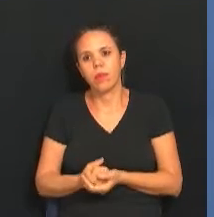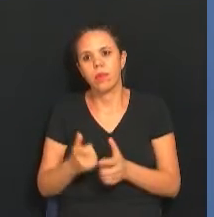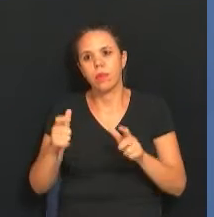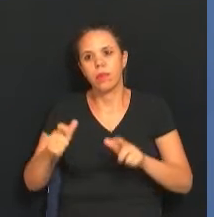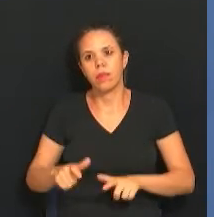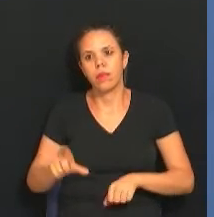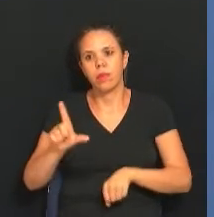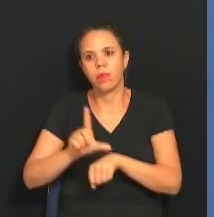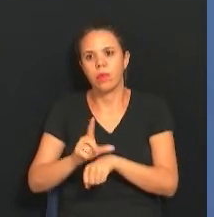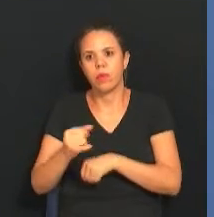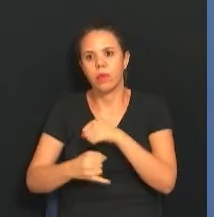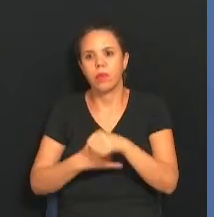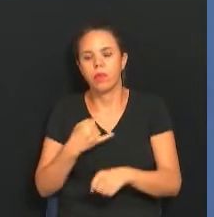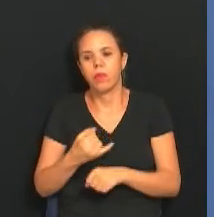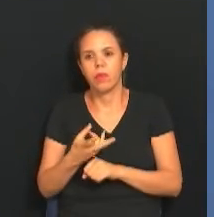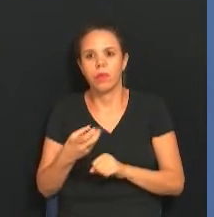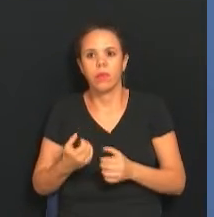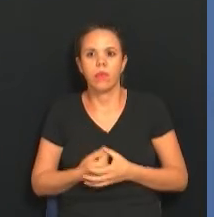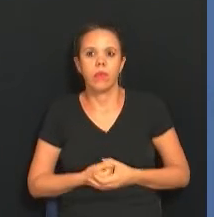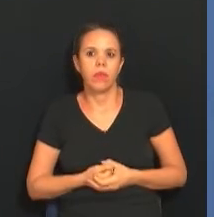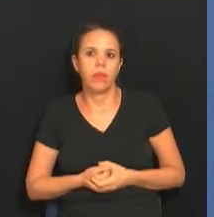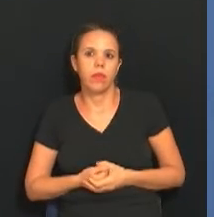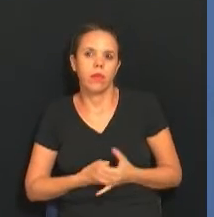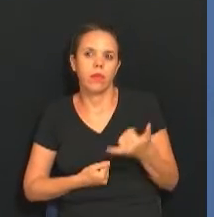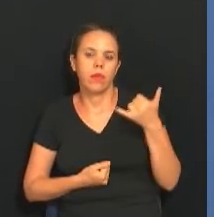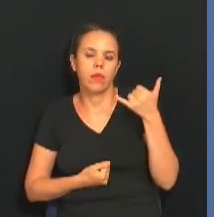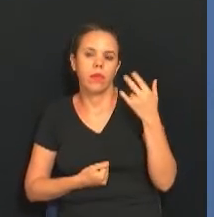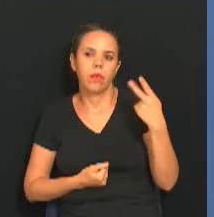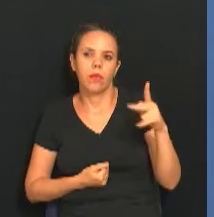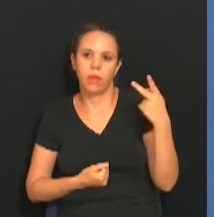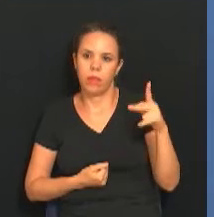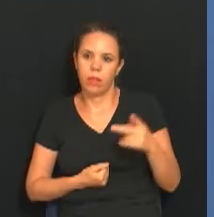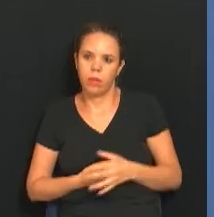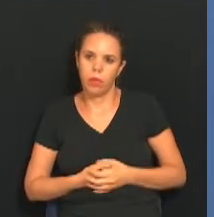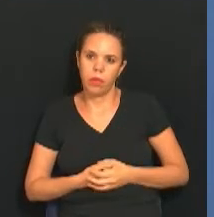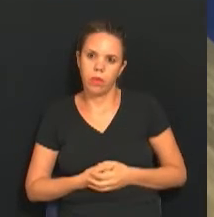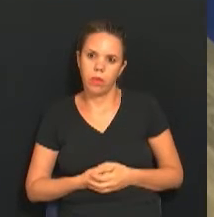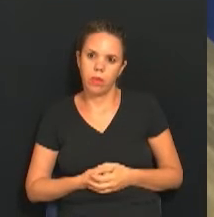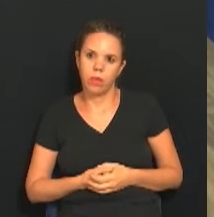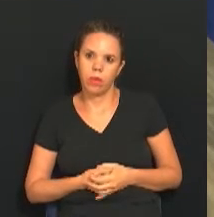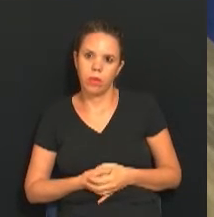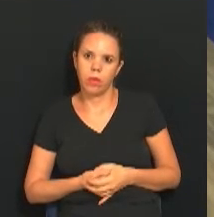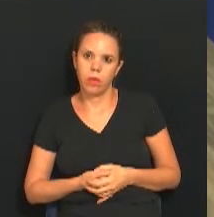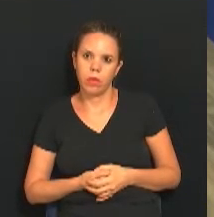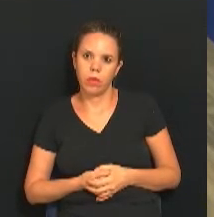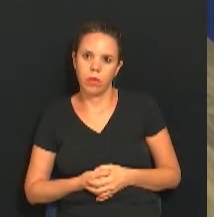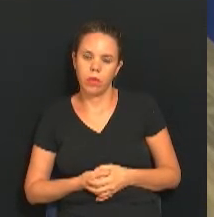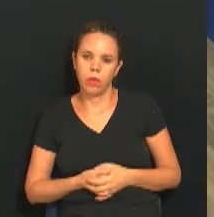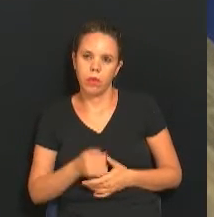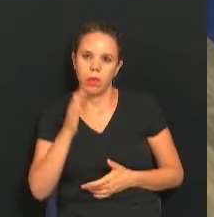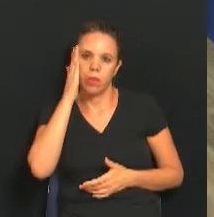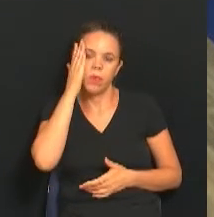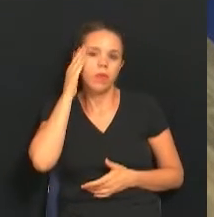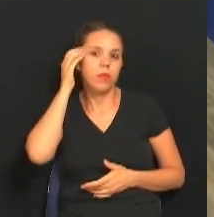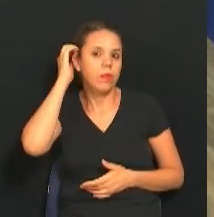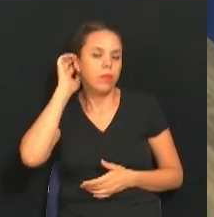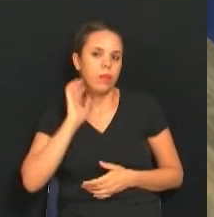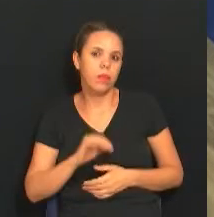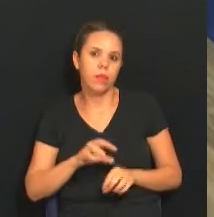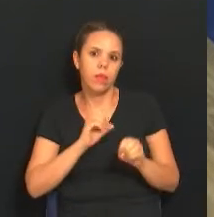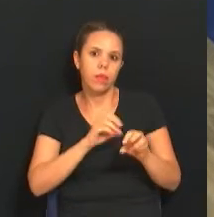na sua loja de aplicativos do seu Android ou também do seu iPhone agora a gente vai falar um pouquinho sobre